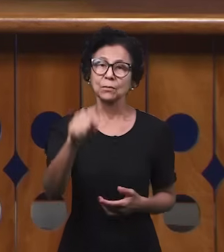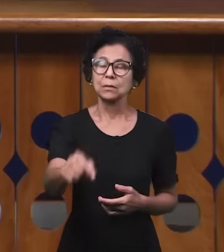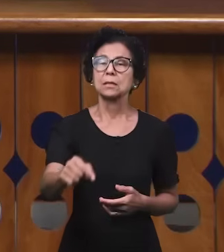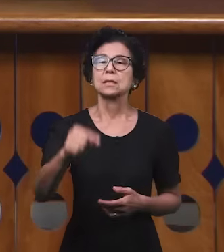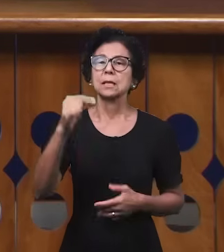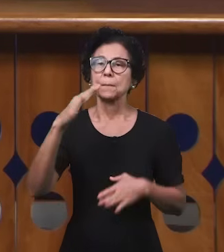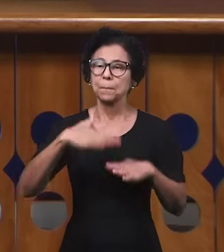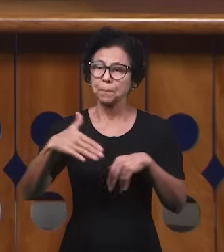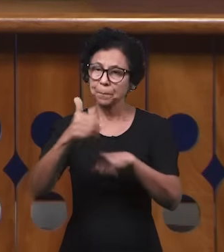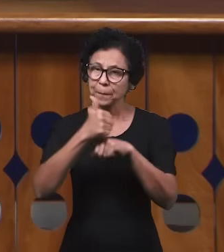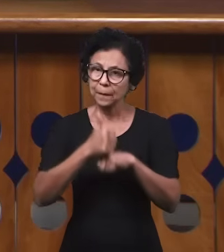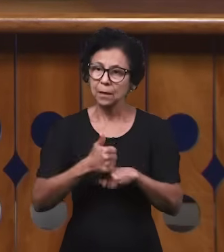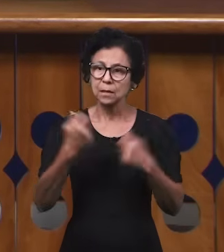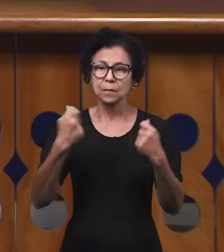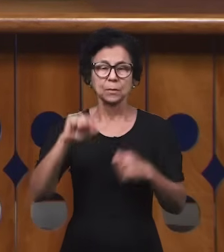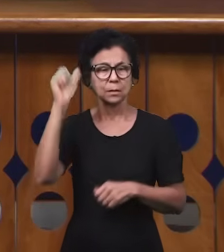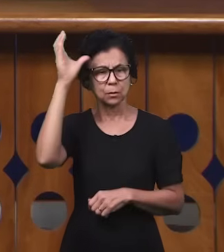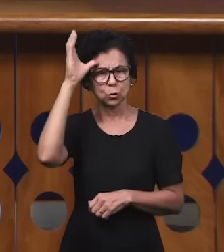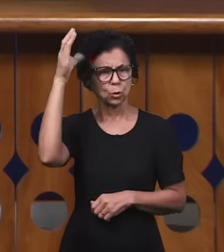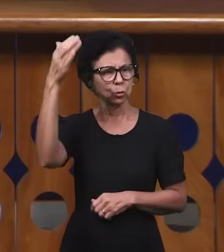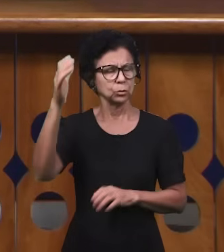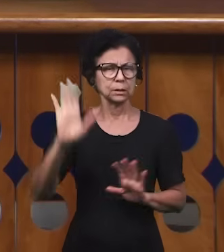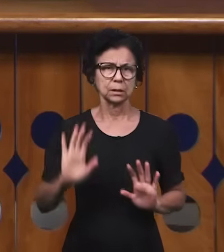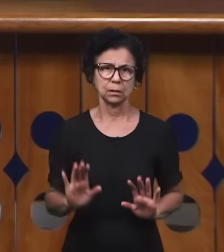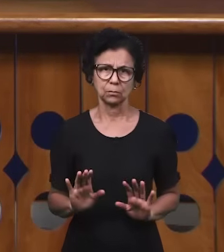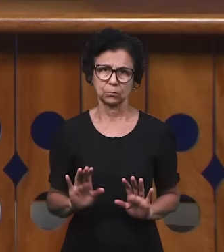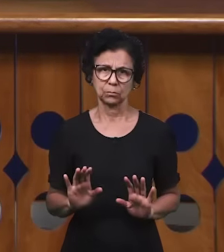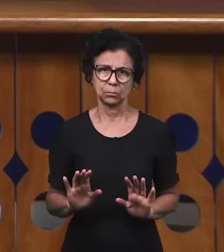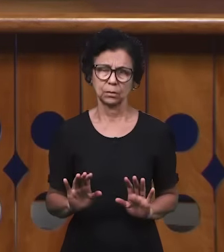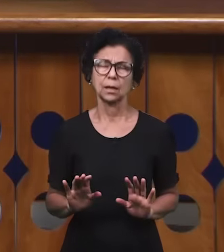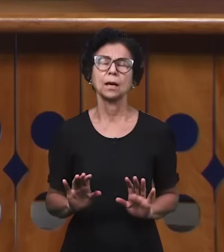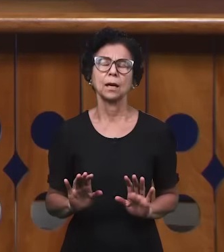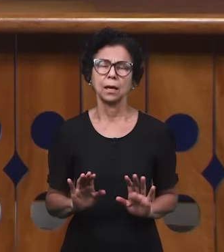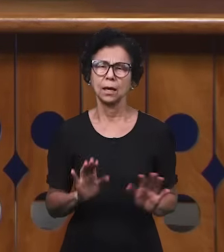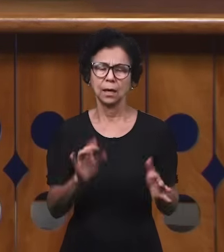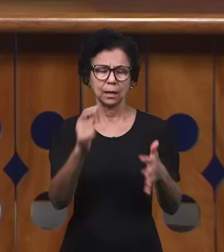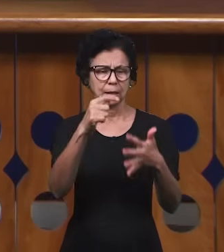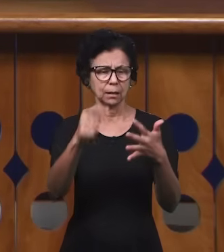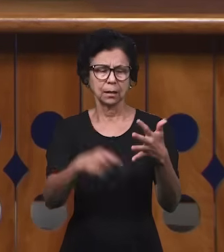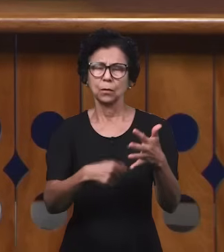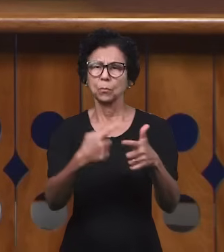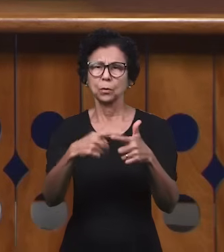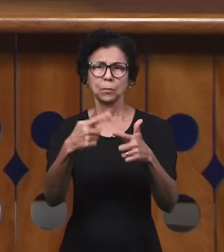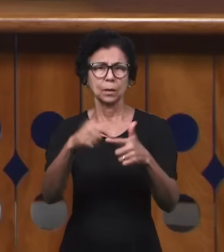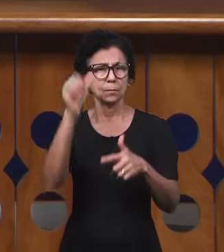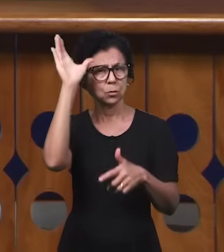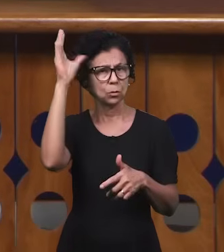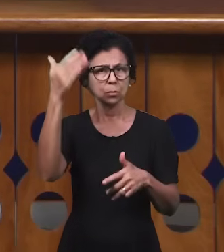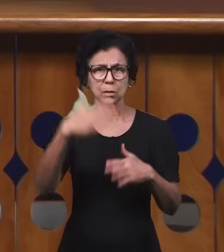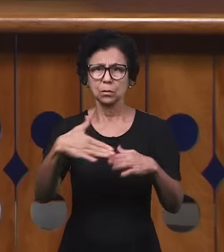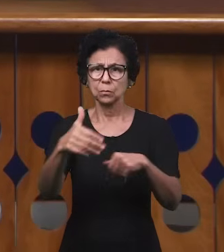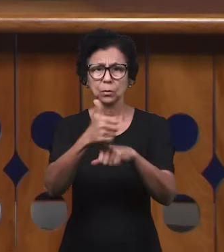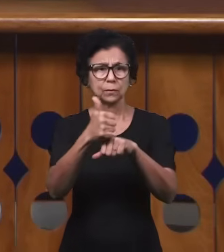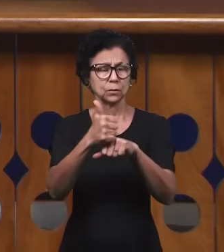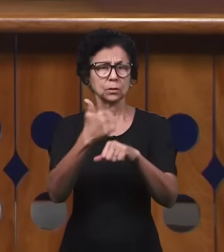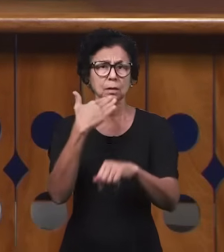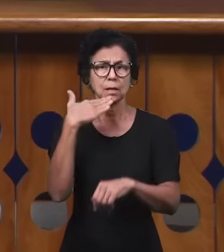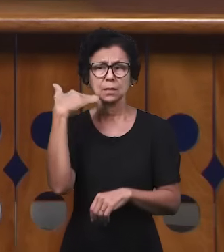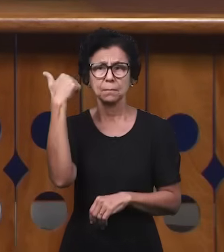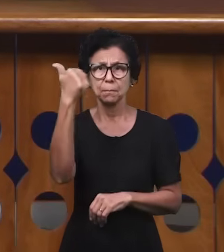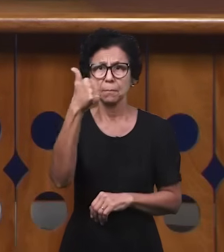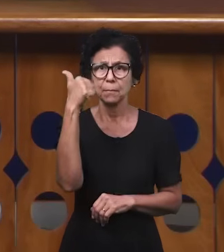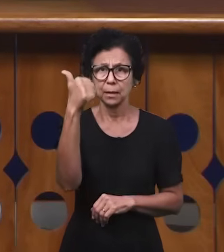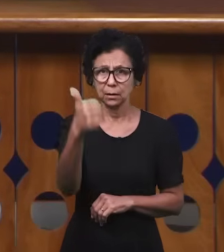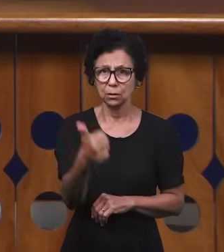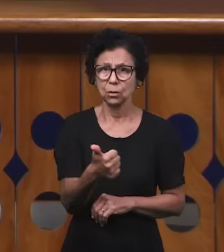profissional, você precisa ser solução, não levantar problemas, mas solucionar os problemas. os melhores profissionais são os